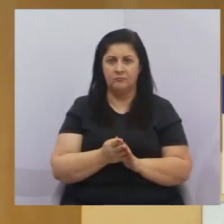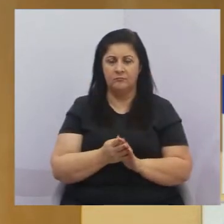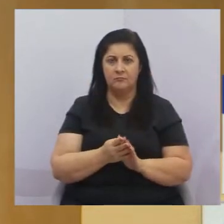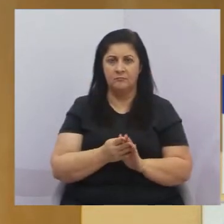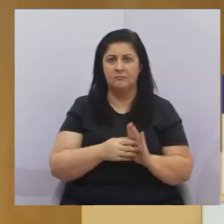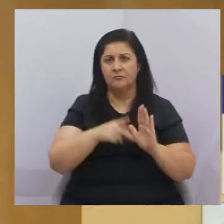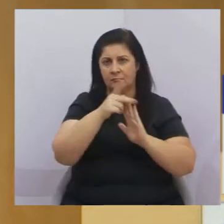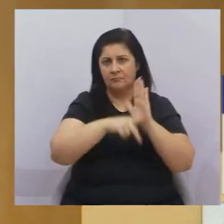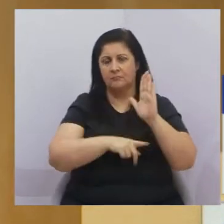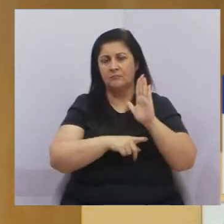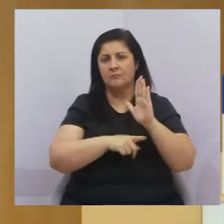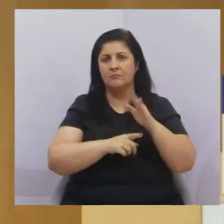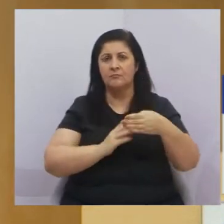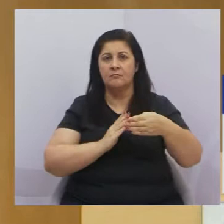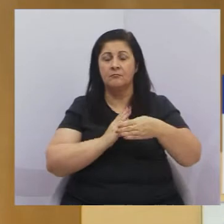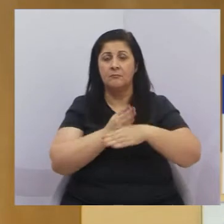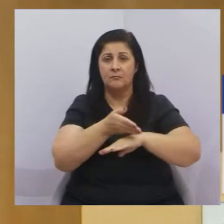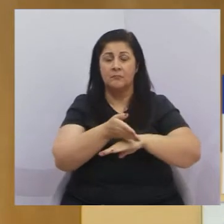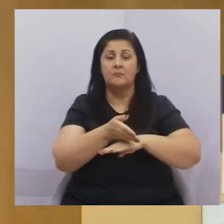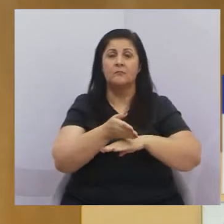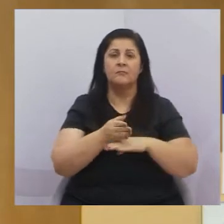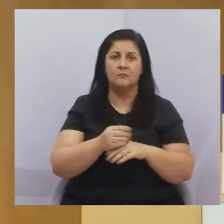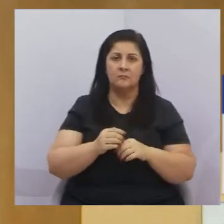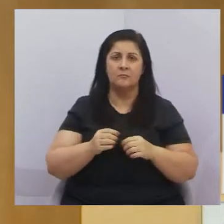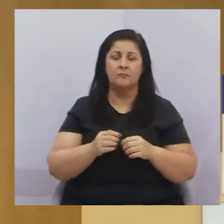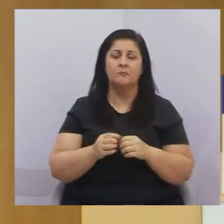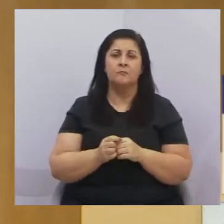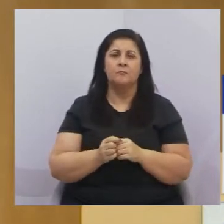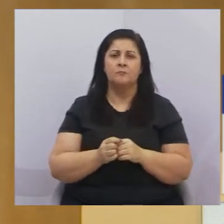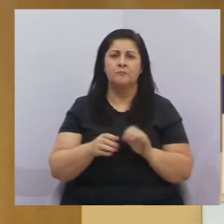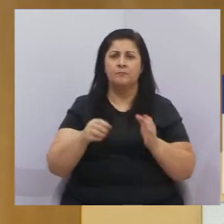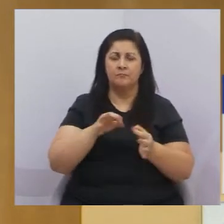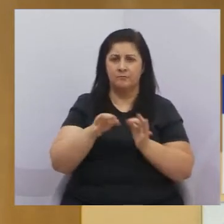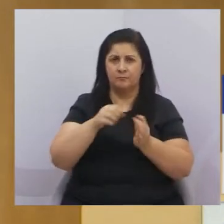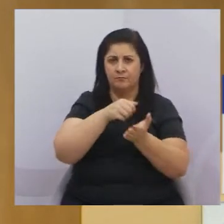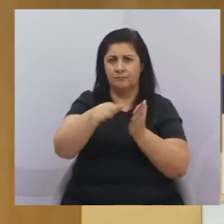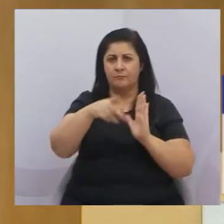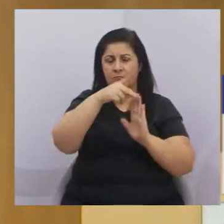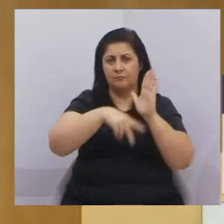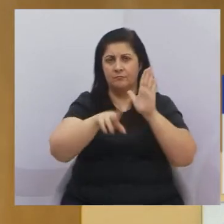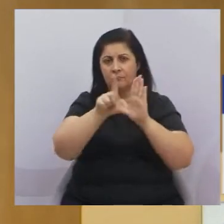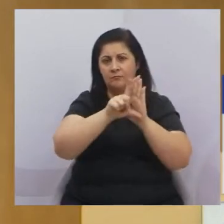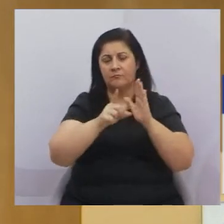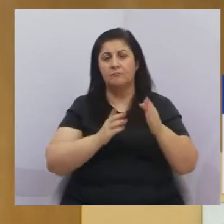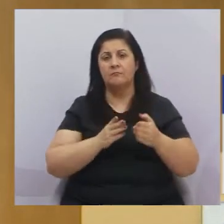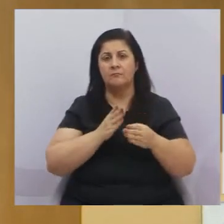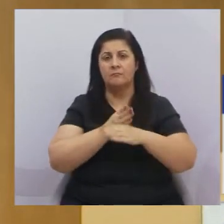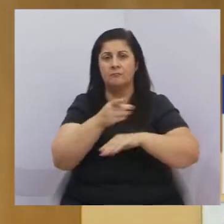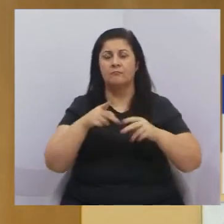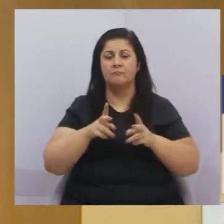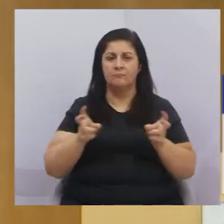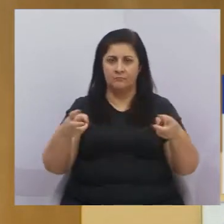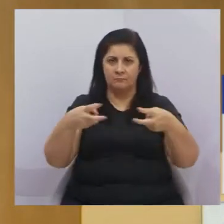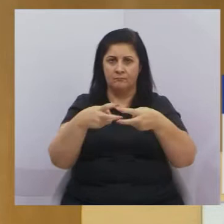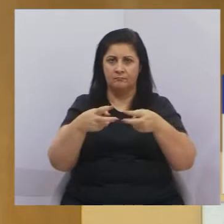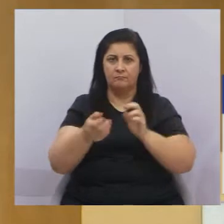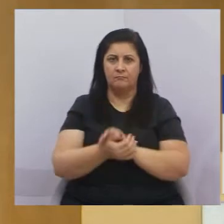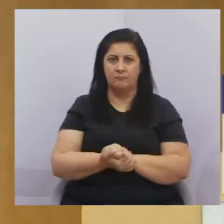proposta possa alcançar plenamente os seus objetivos, encaminha o projeto de lei para apreciação e aprovação dessa Casa